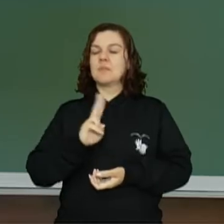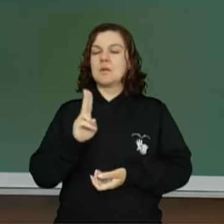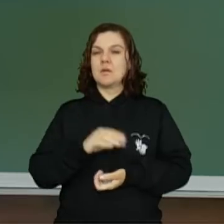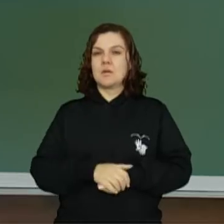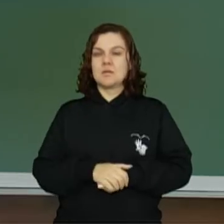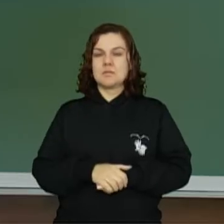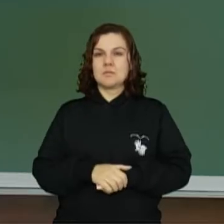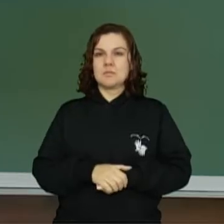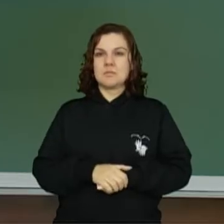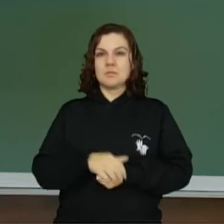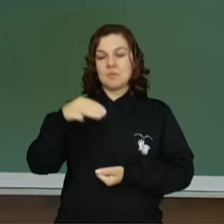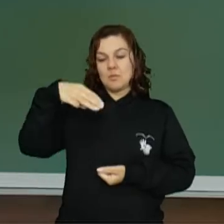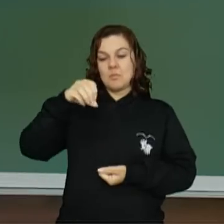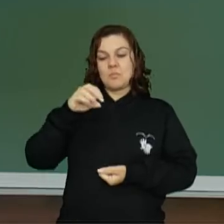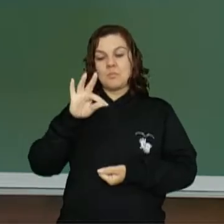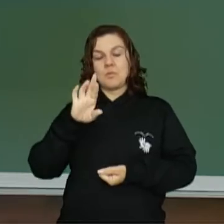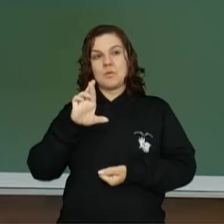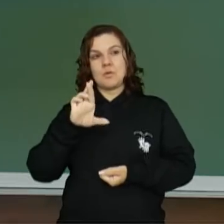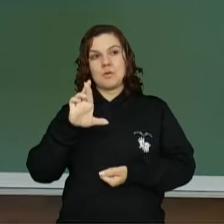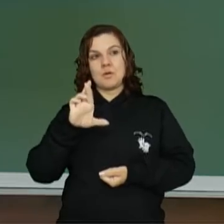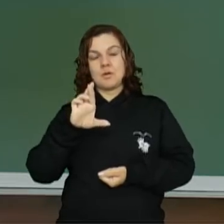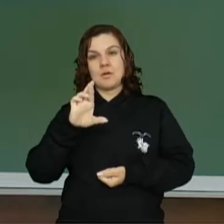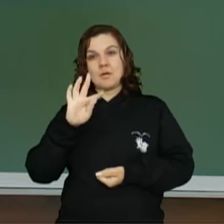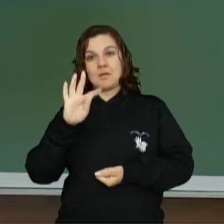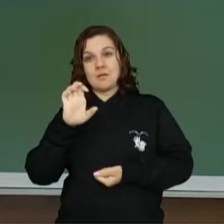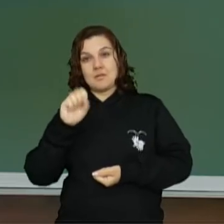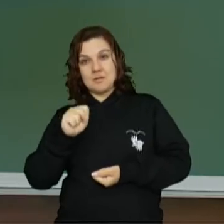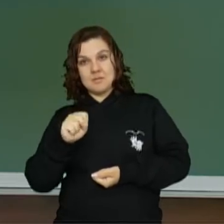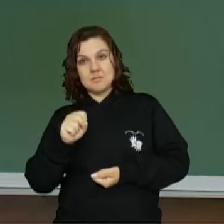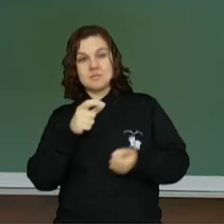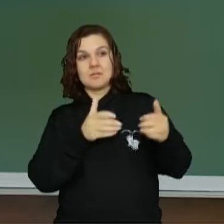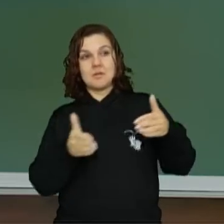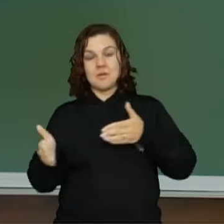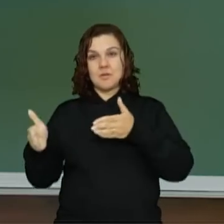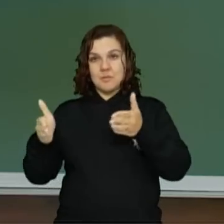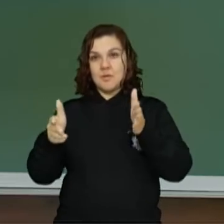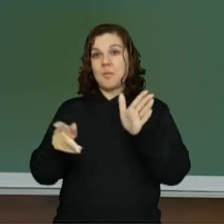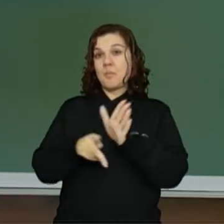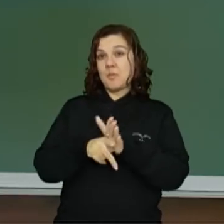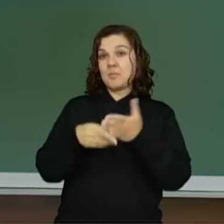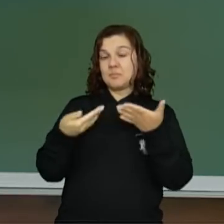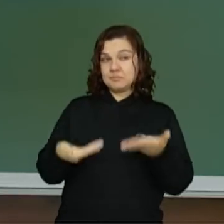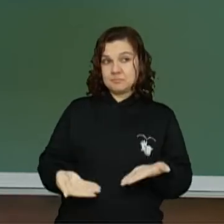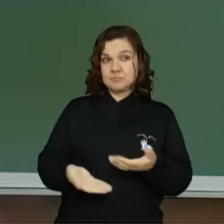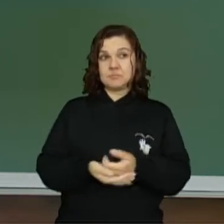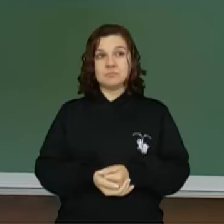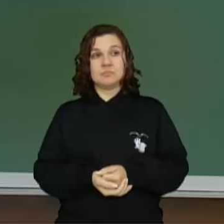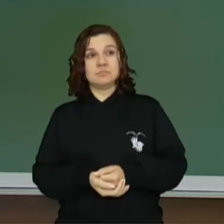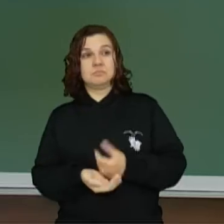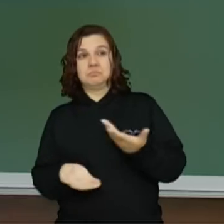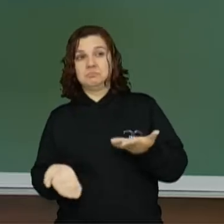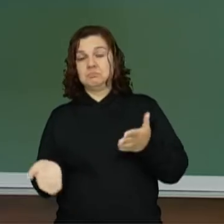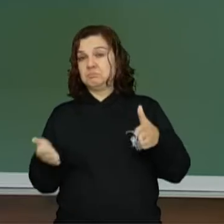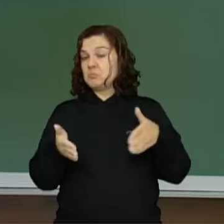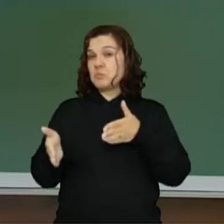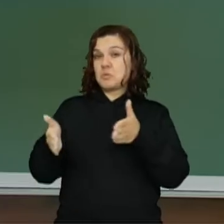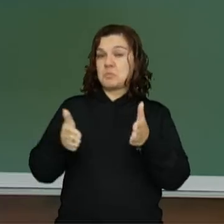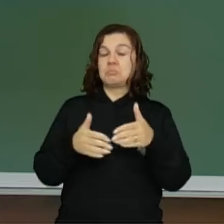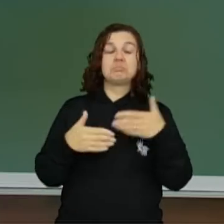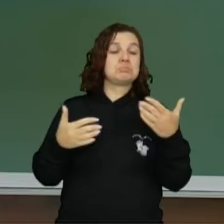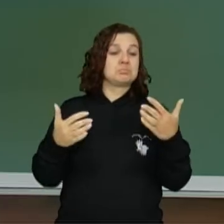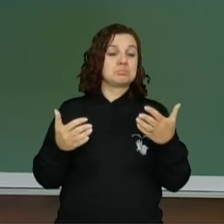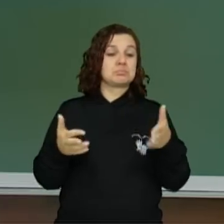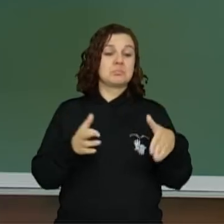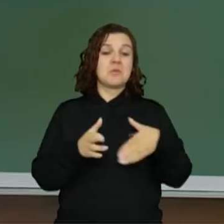lá de Morretes. Nós temos aqui o nosso rio que é em Morretes. Então poderia ser ou um outro rio,